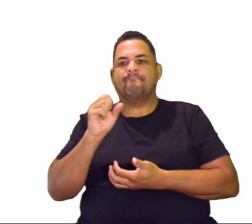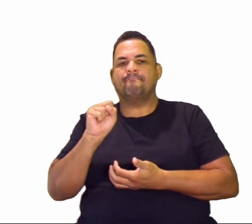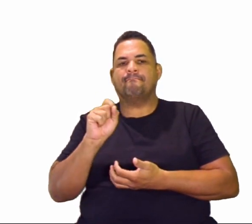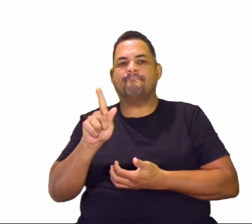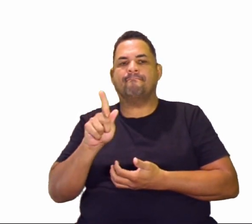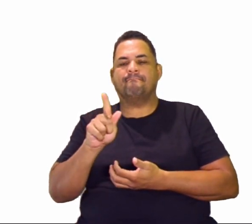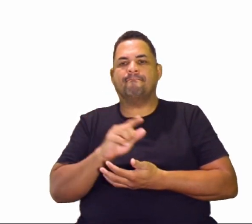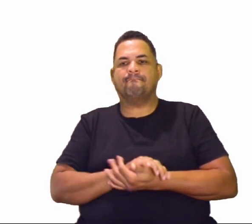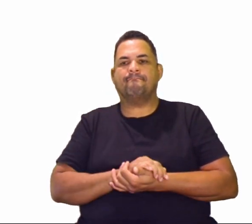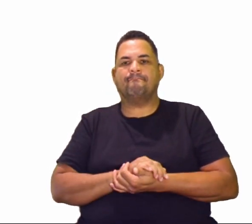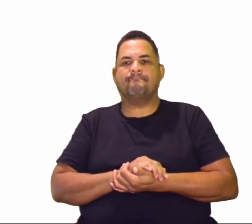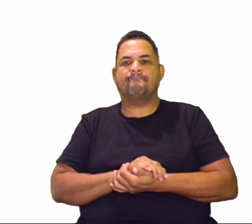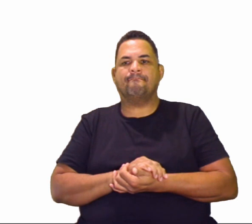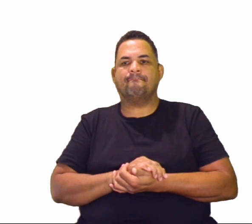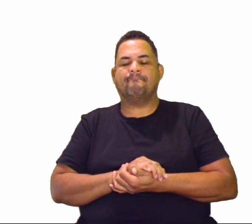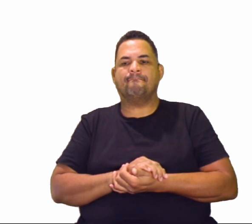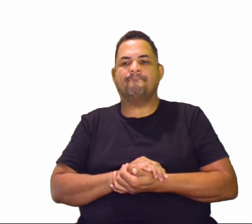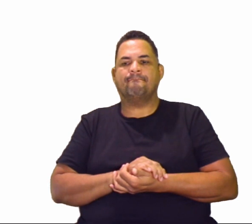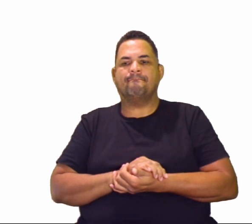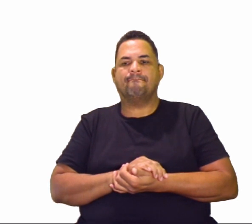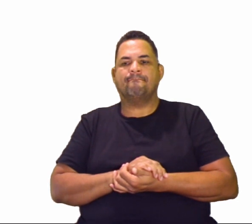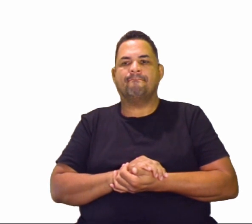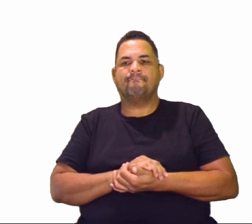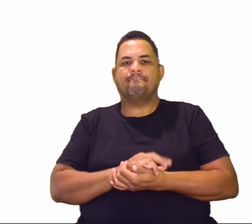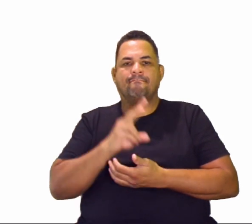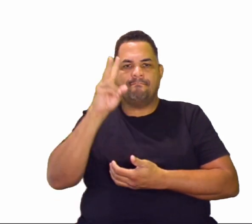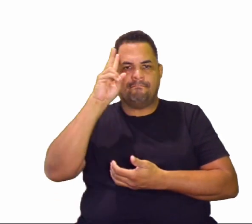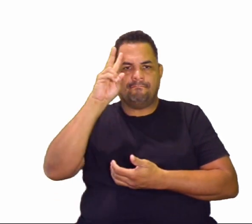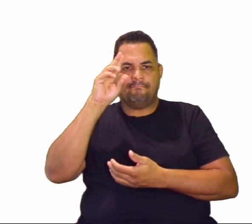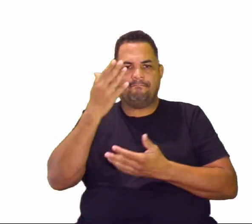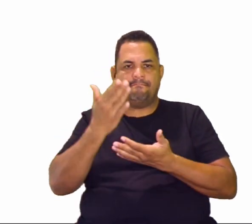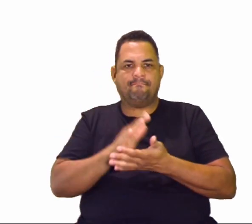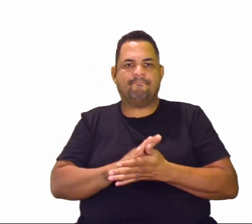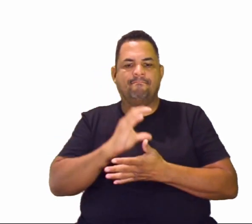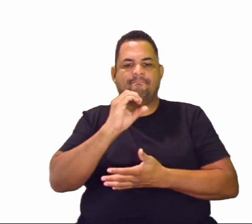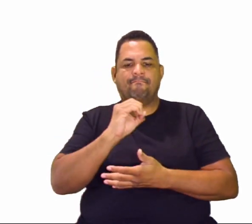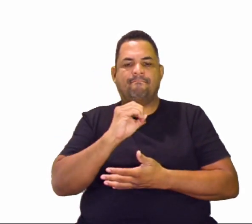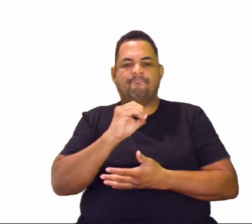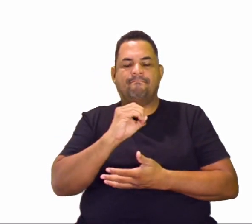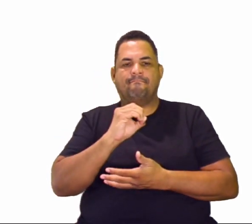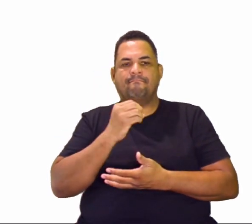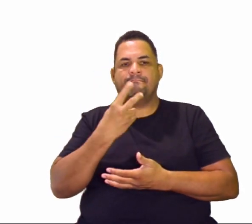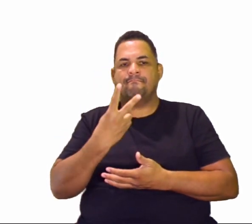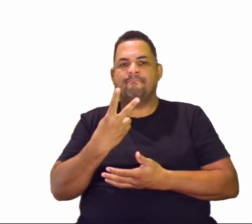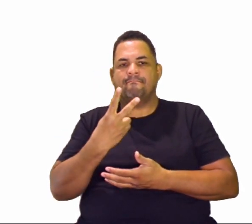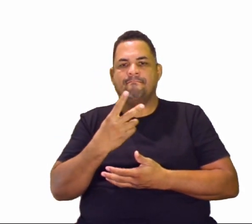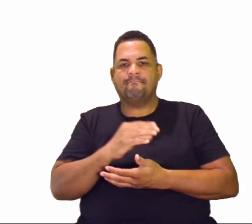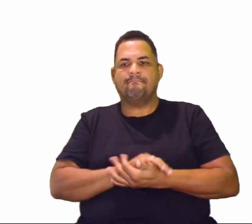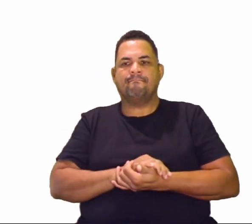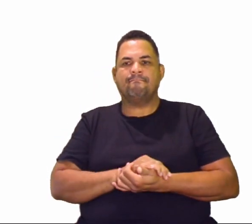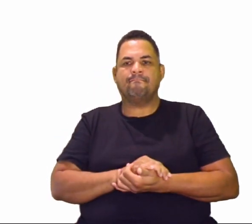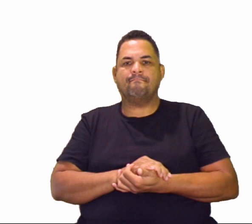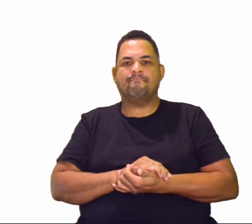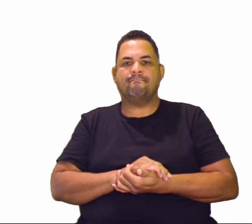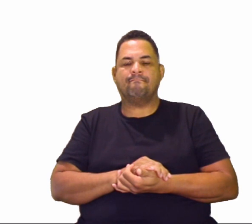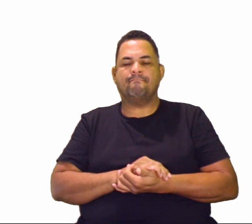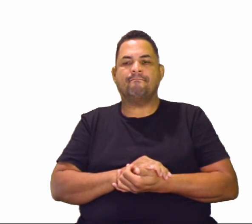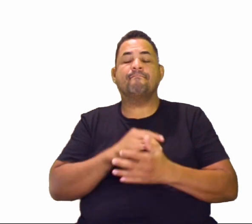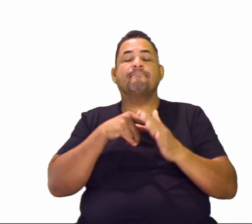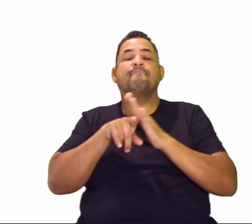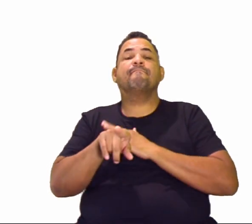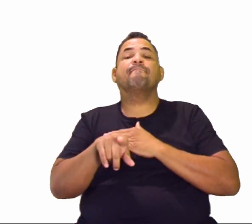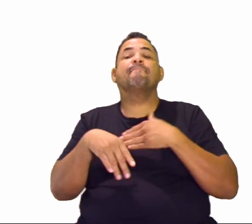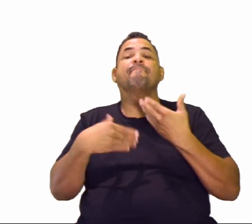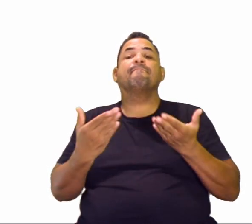que a massa molar do oxigênio é 32 gramas por mol. Aí, meu caro aluno, com certeza você vai